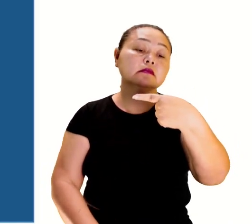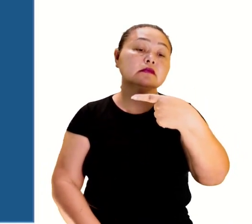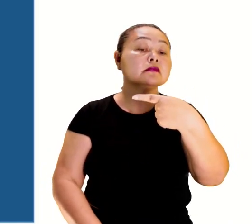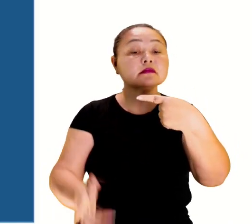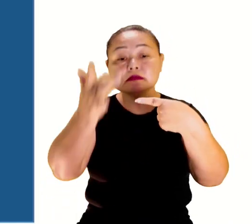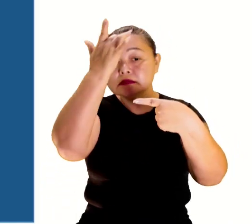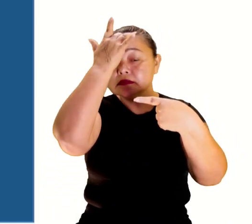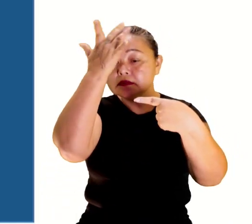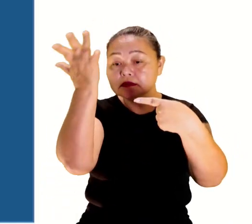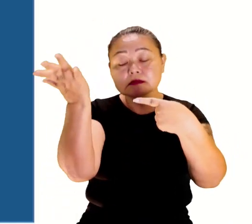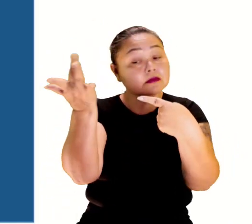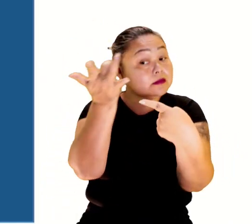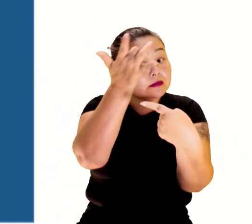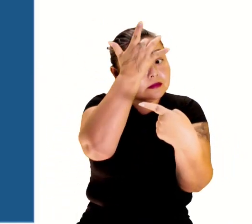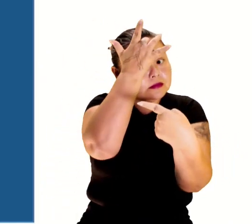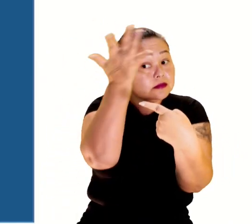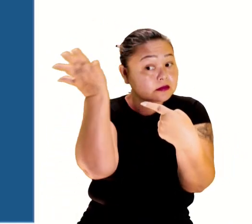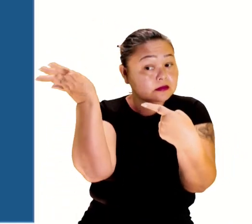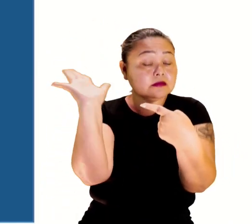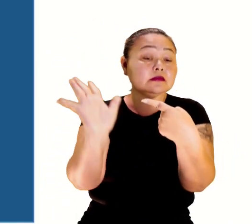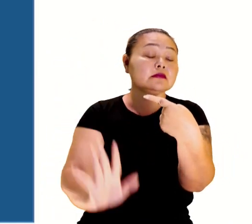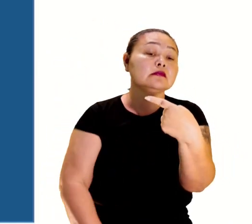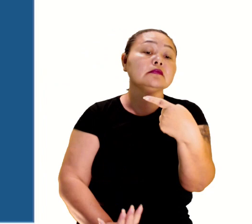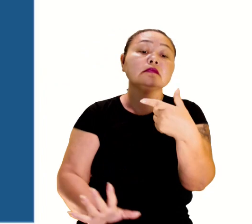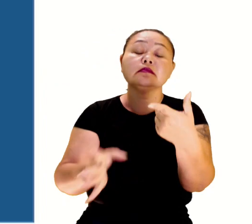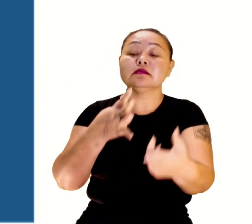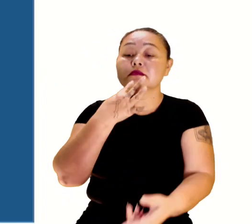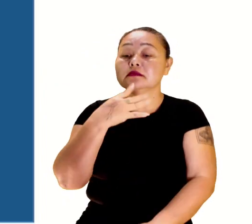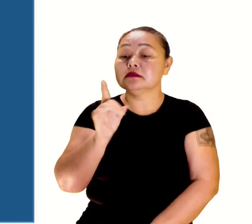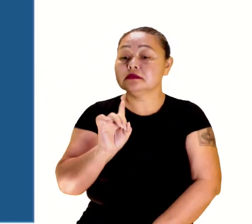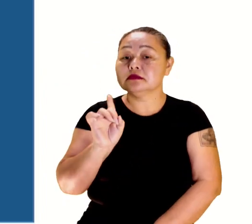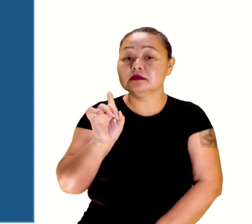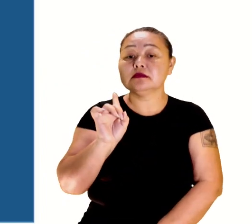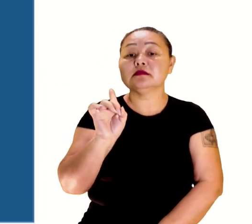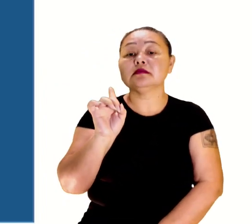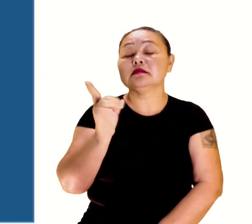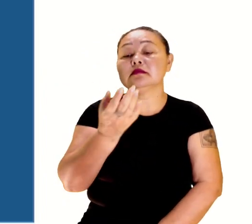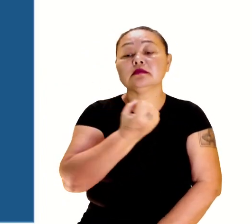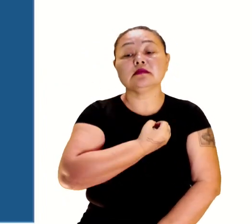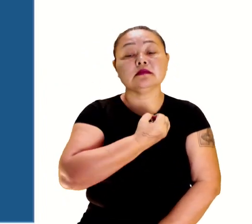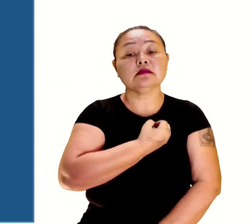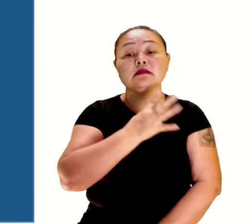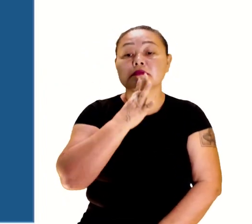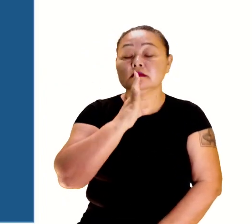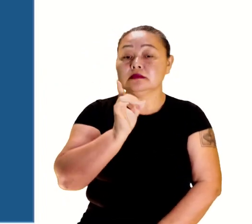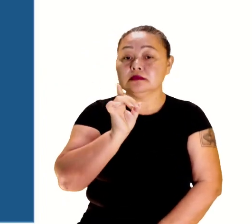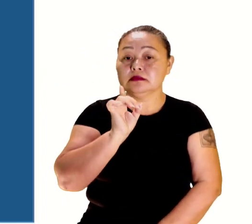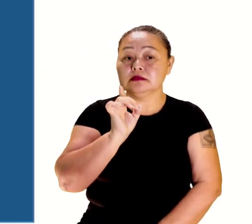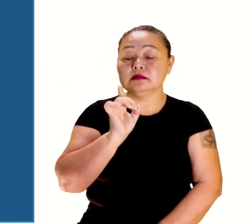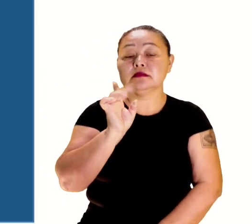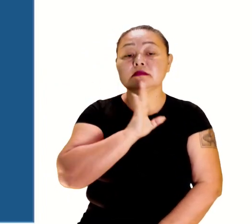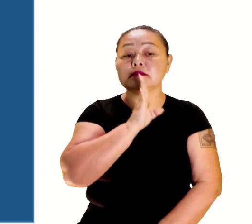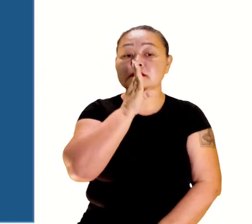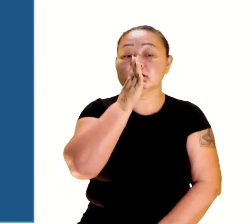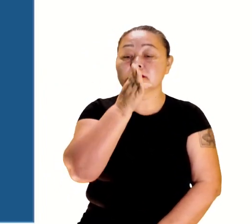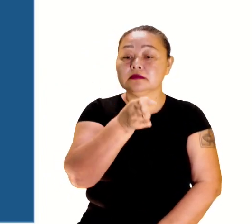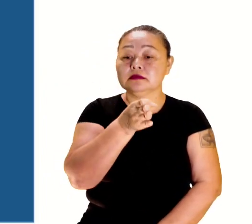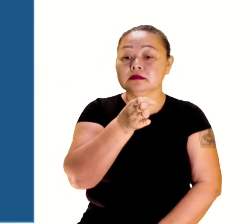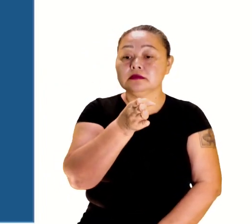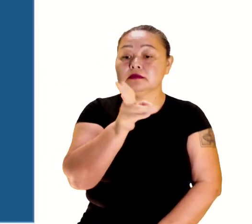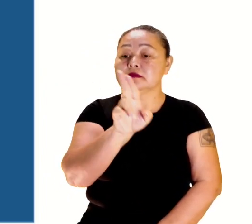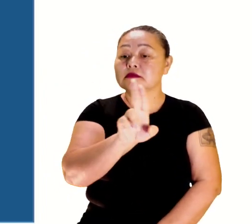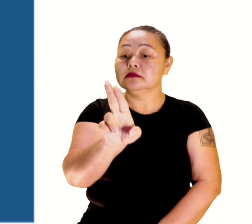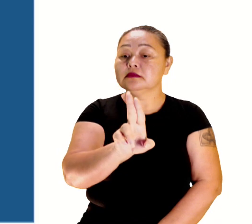né? Tá fácil. Vamos lá. O termo desconhecido, o valor desconhecido, a gente vai determinar agora esse